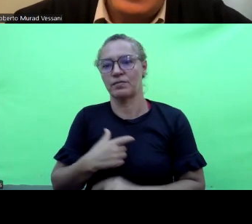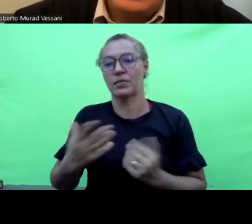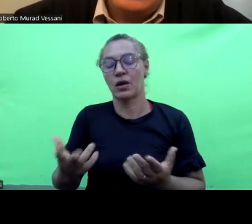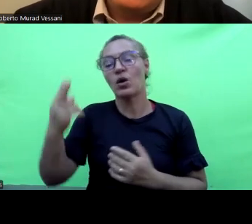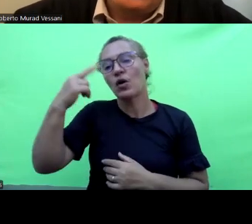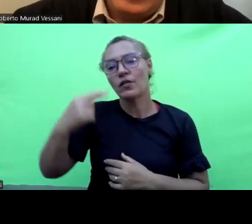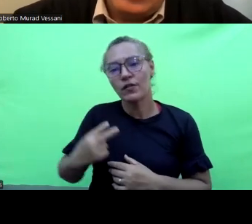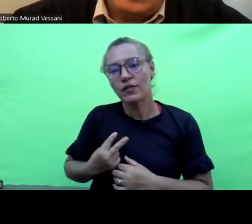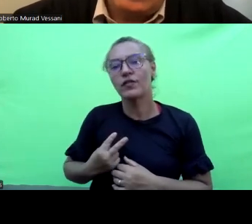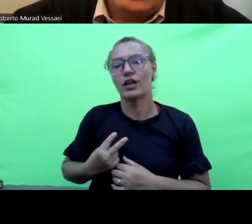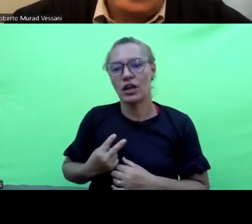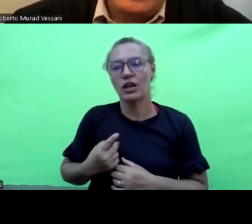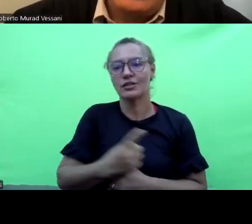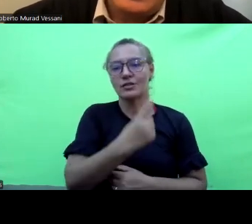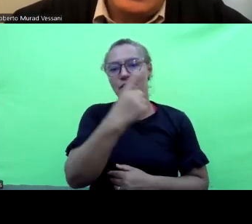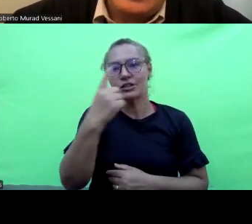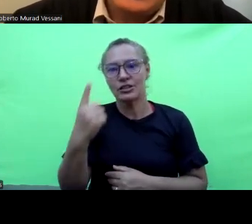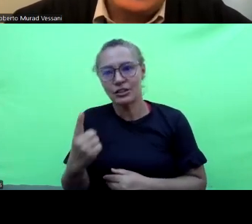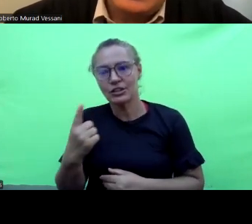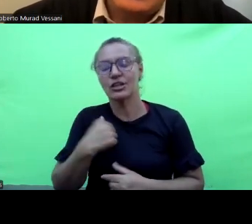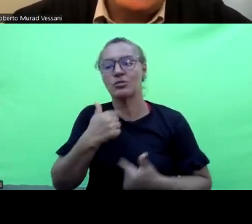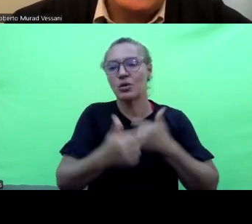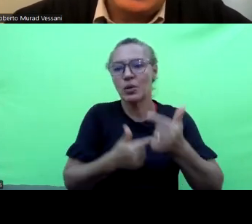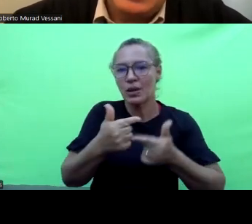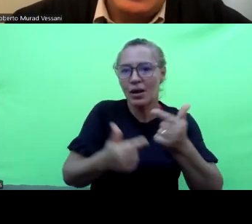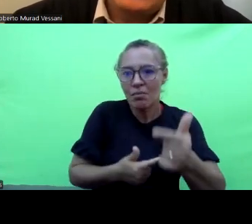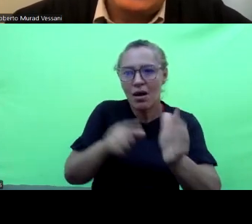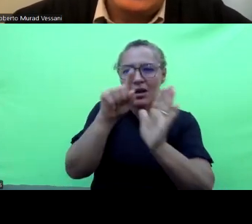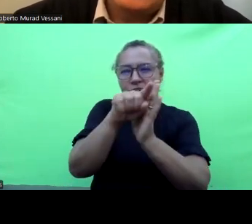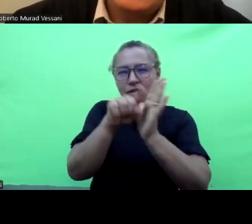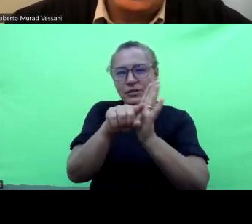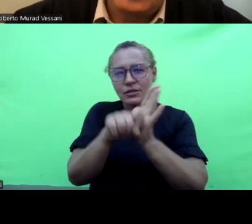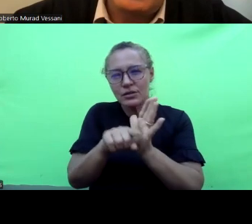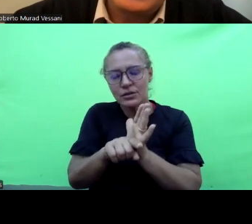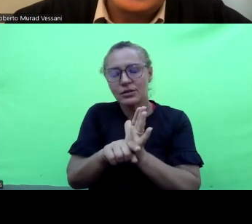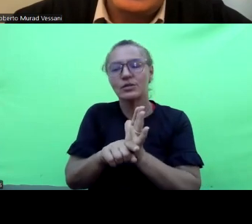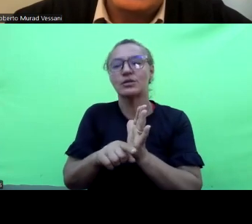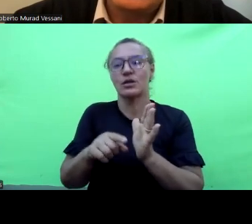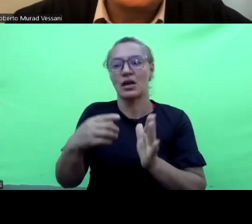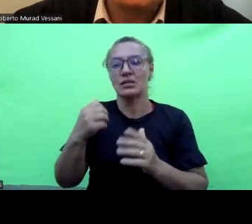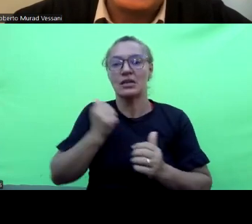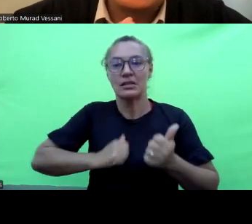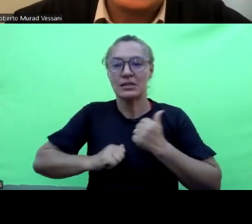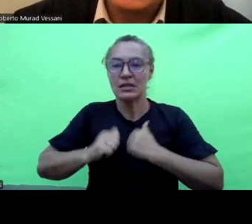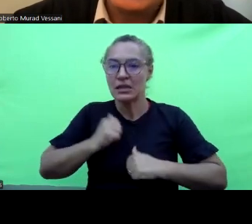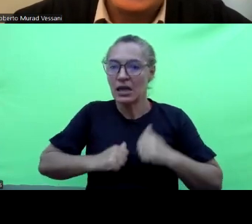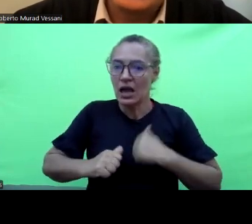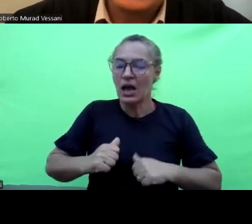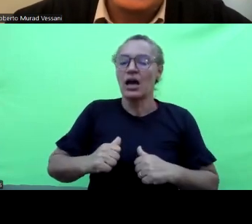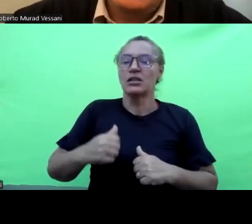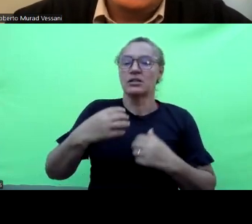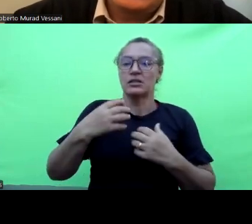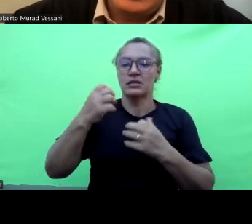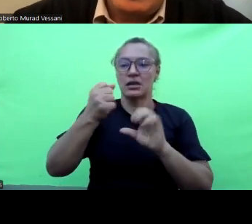gente vê no dia a dia do consultório, essa ansiedade, esses sintomas, né, que não são fáceis. Muitas